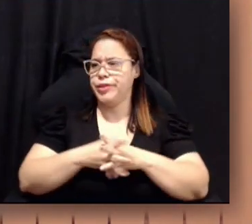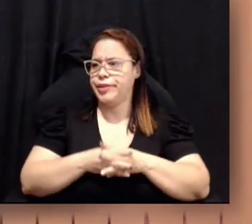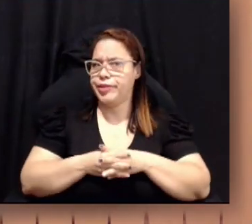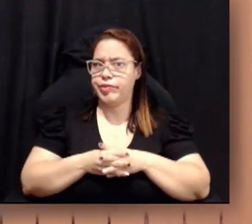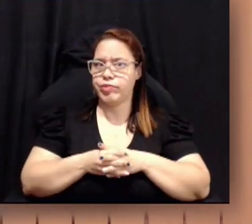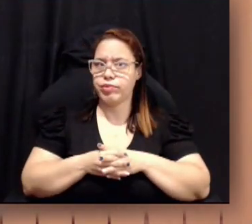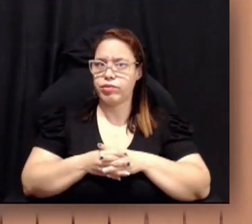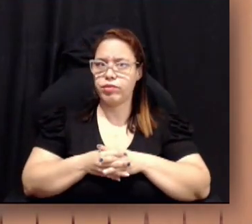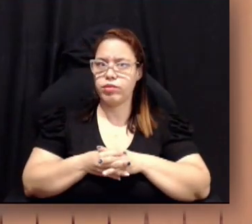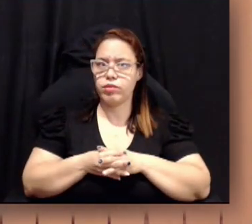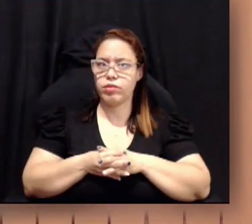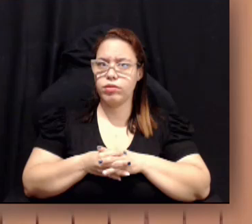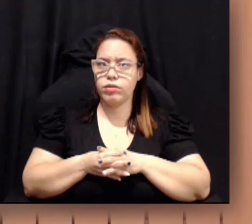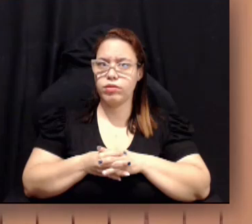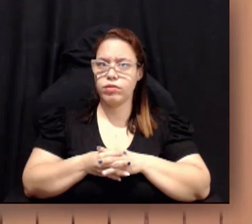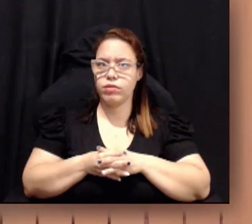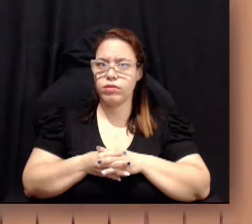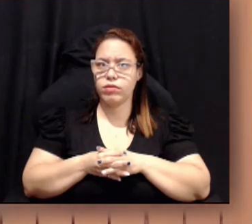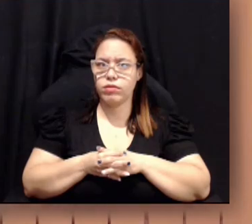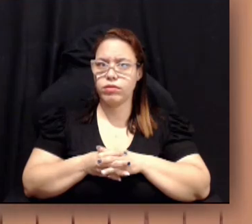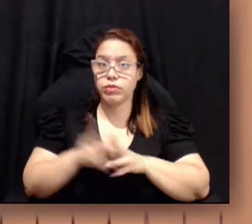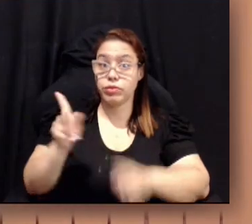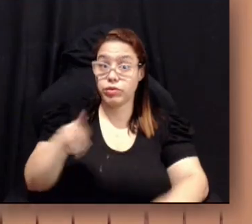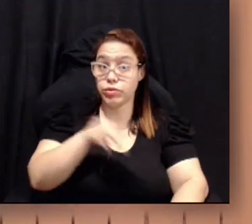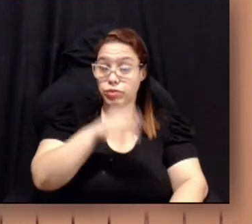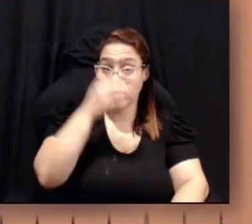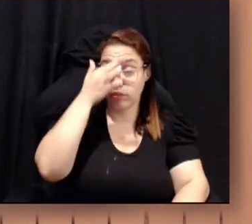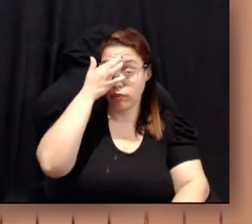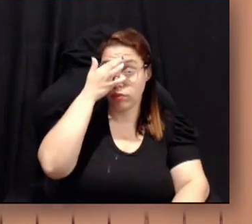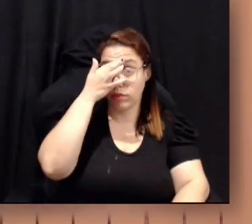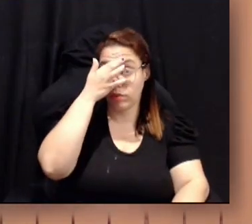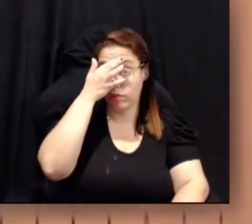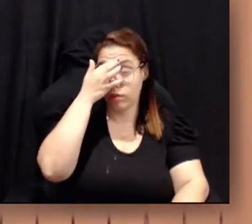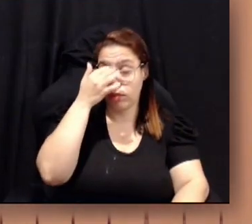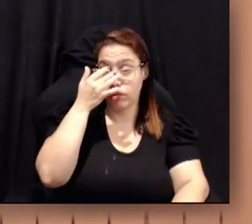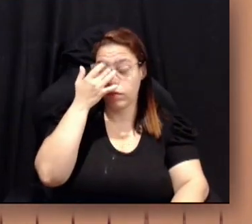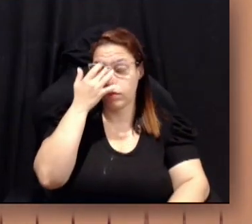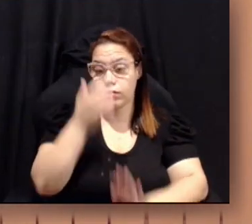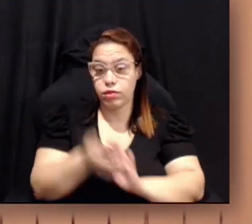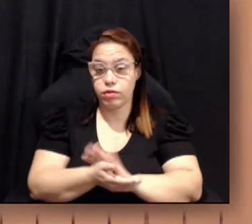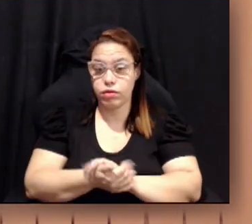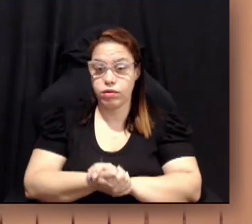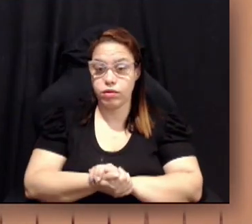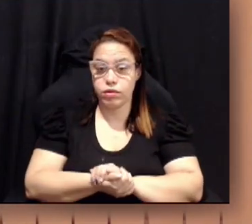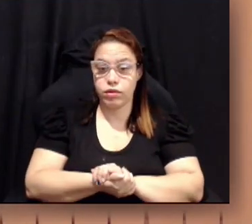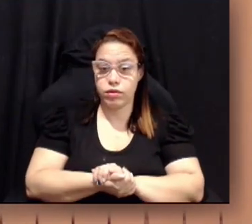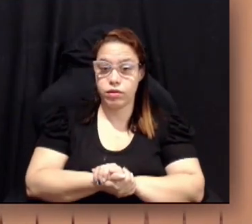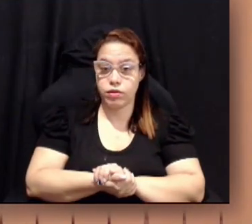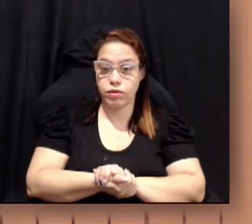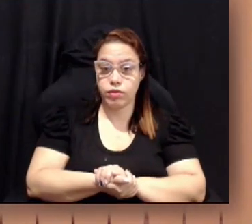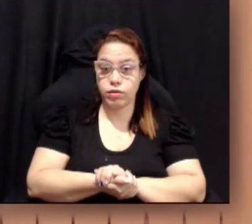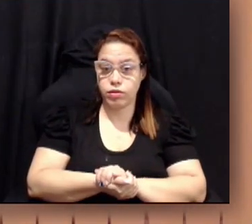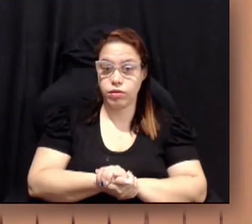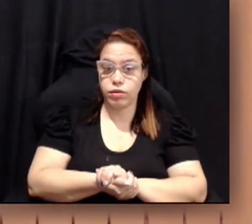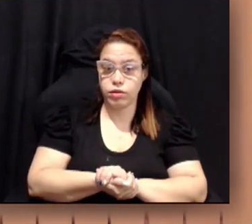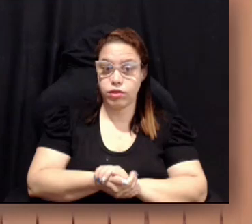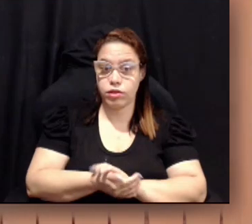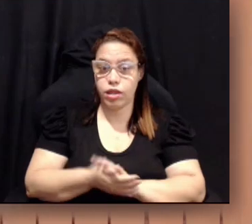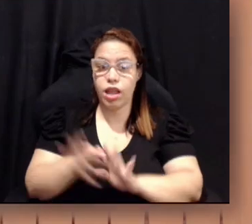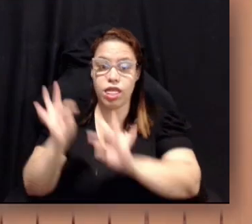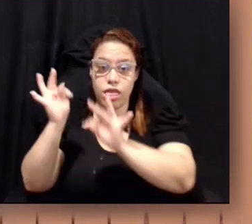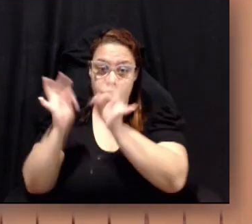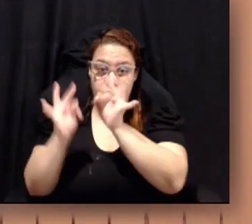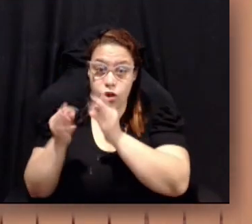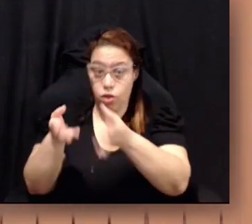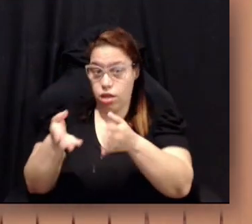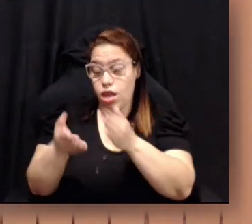como auxílio ao professor, né? Isso também, né? Não vamos deixar isso. Tá, e a tecnologia está aí, nós temos que usar